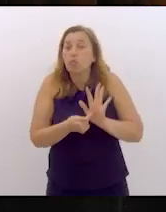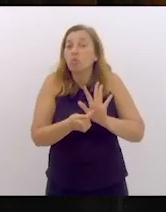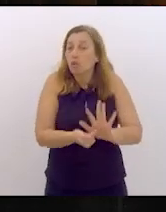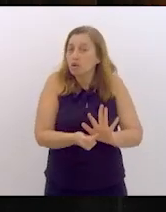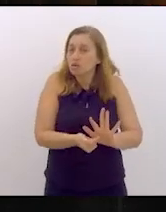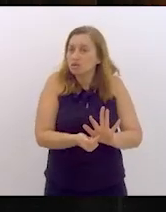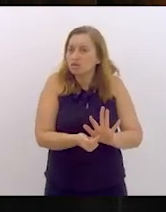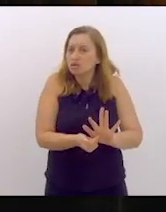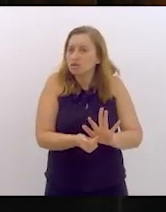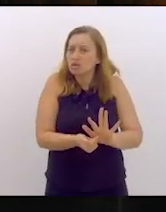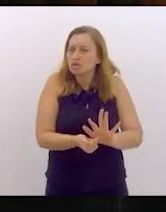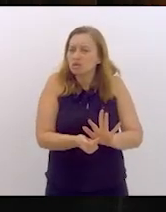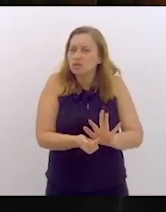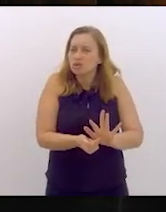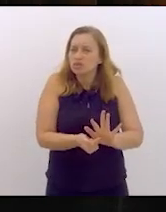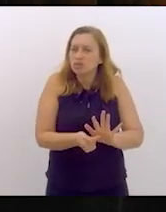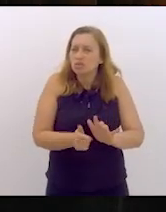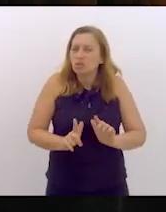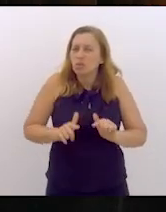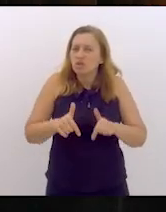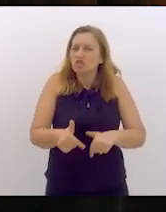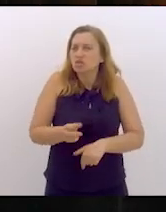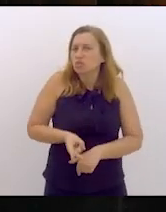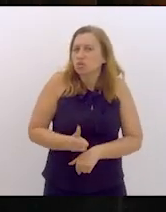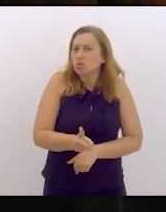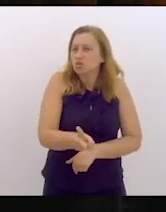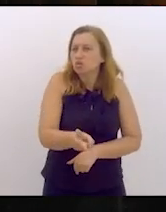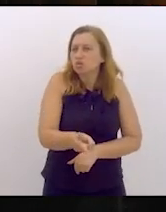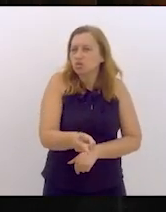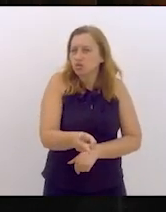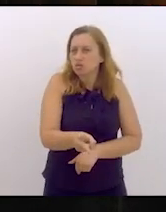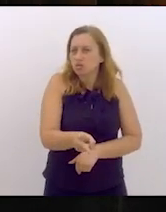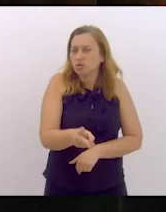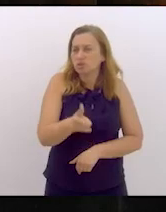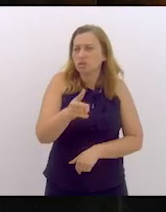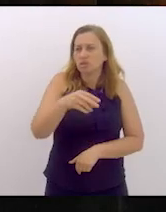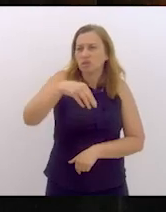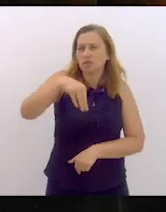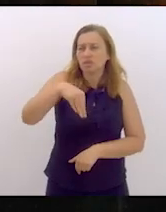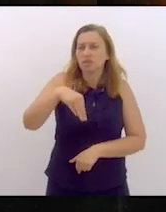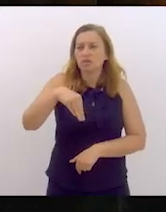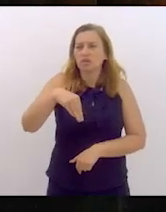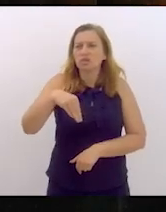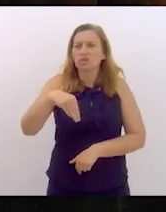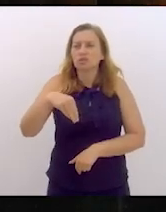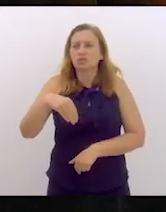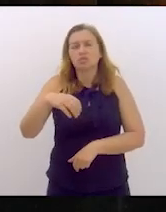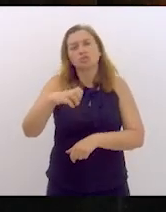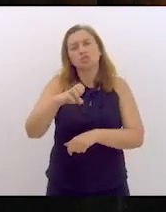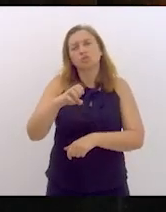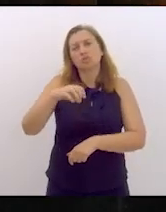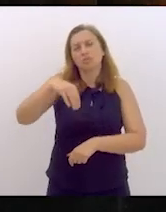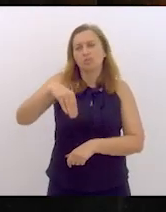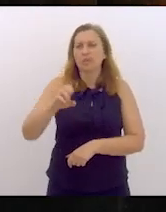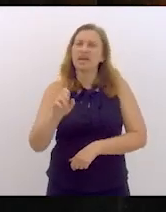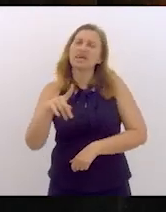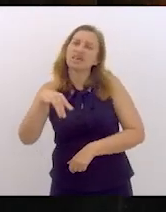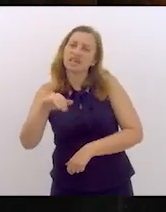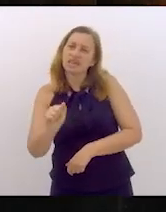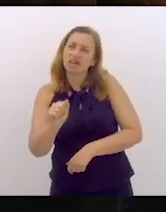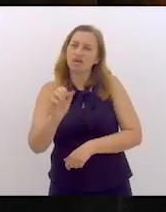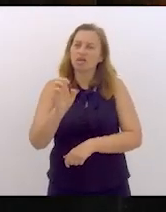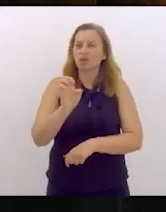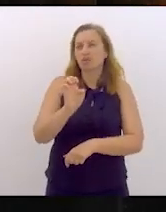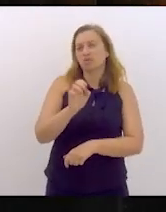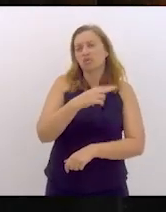que são ações continuadas da máquina pública Estadual atentando